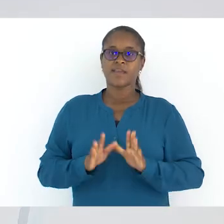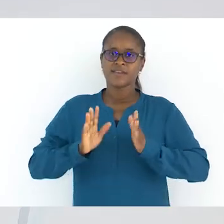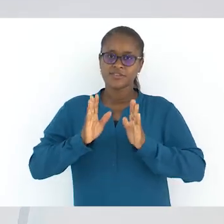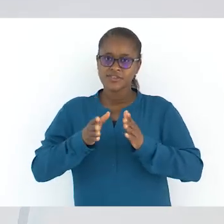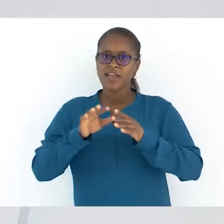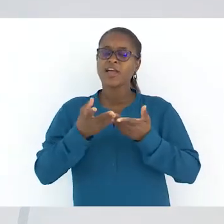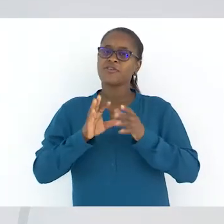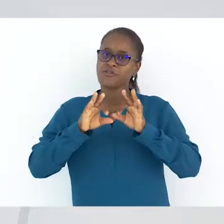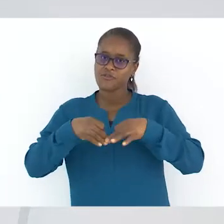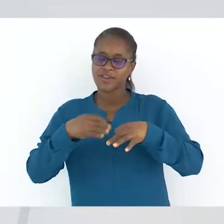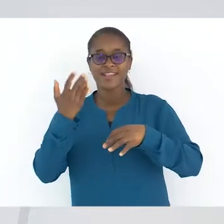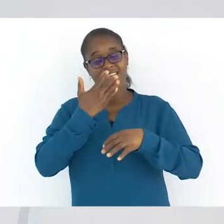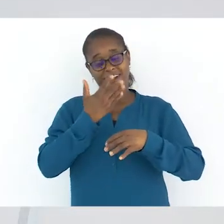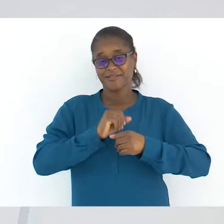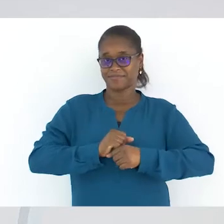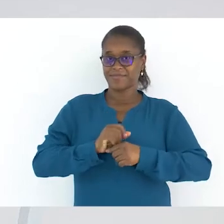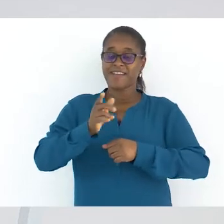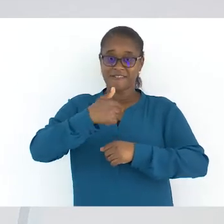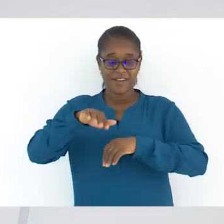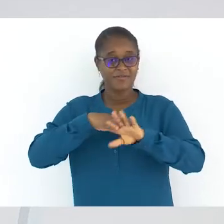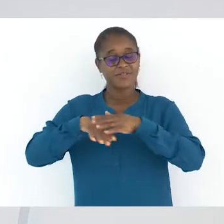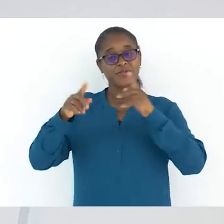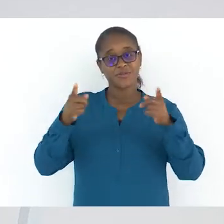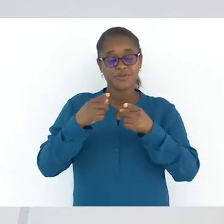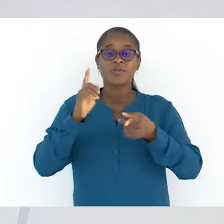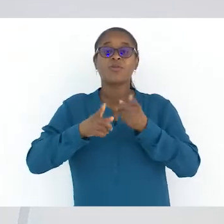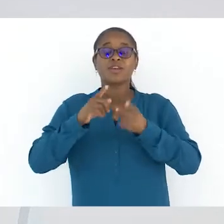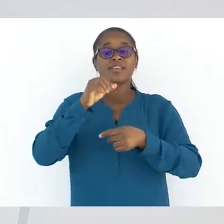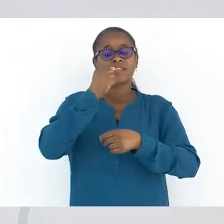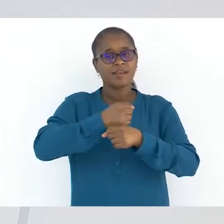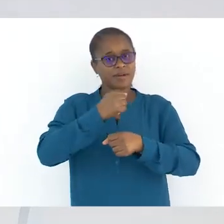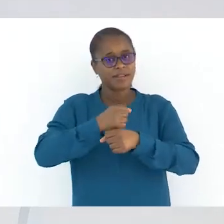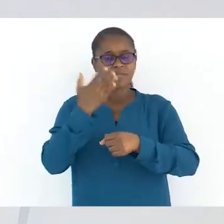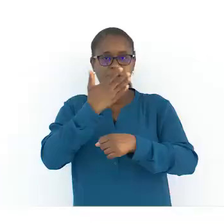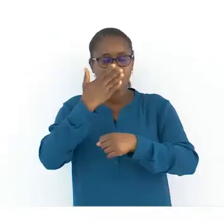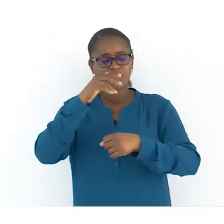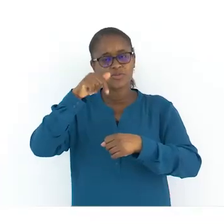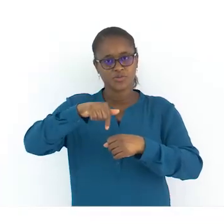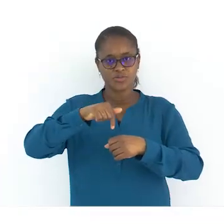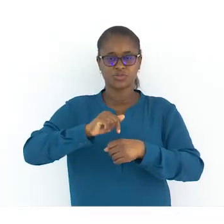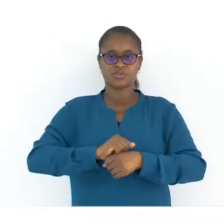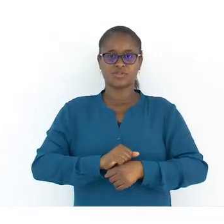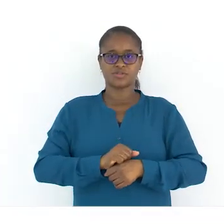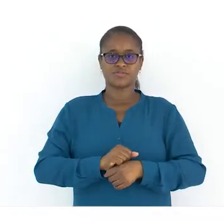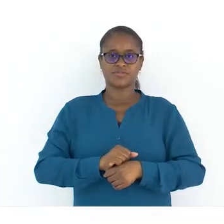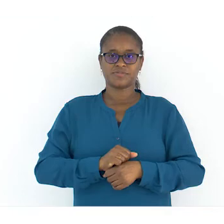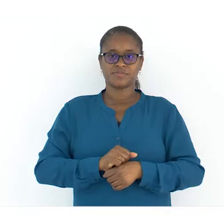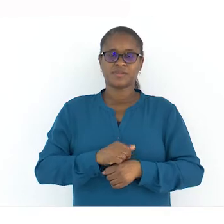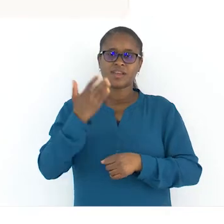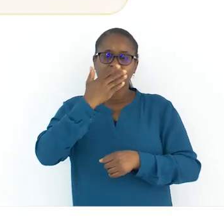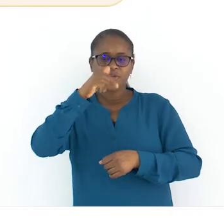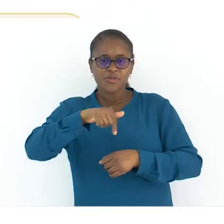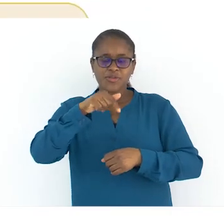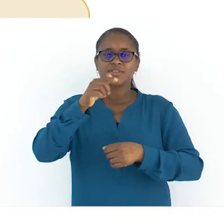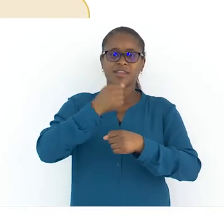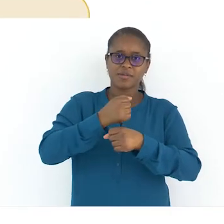Já no final da nossa aula, vamos fazer a síntese daquilo que vimos ao longo da aula de hoje. Vamos lá? Então, na aula de hoje